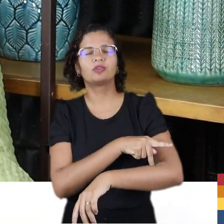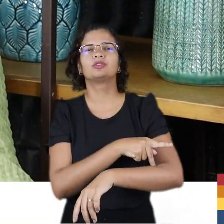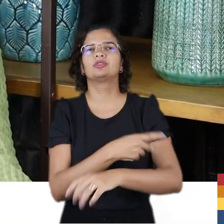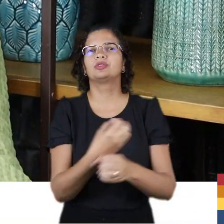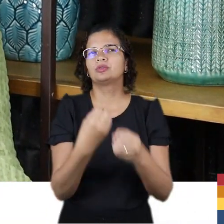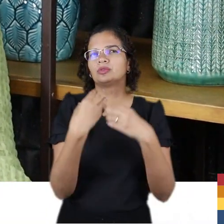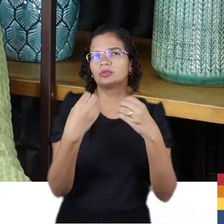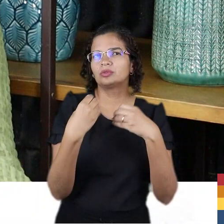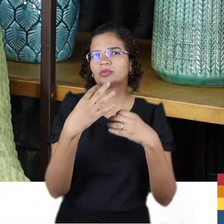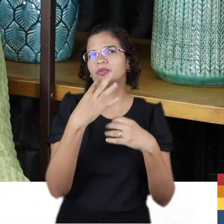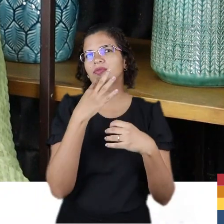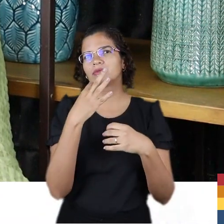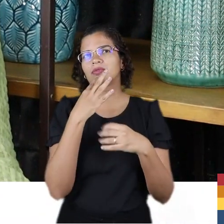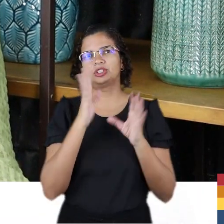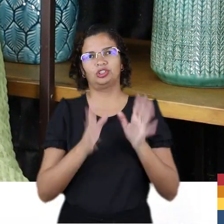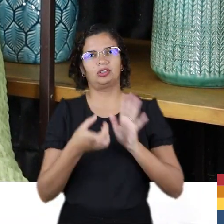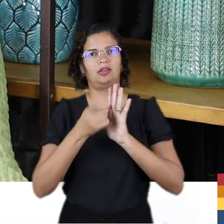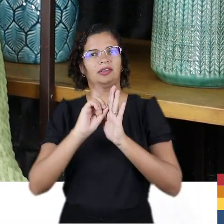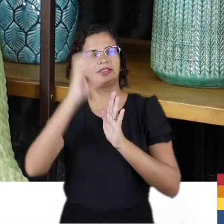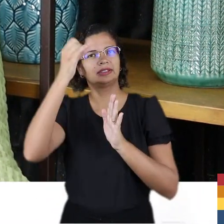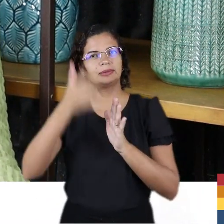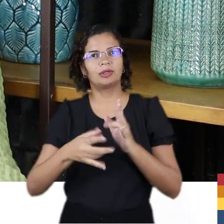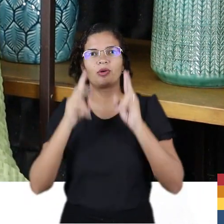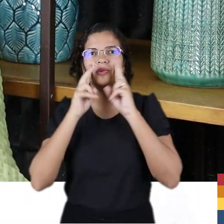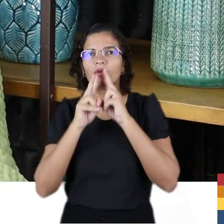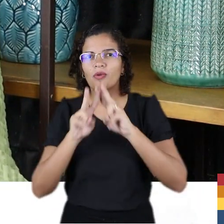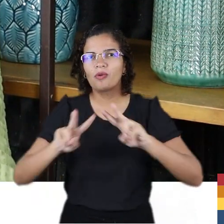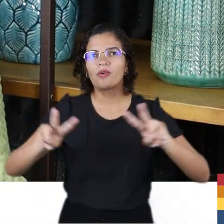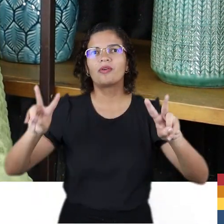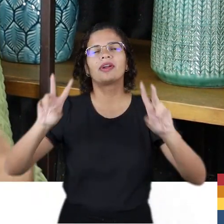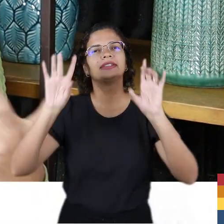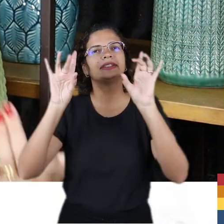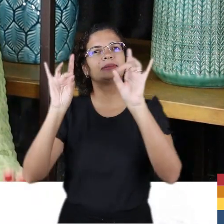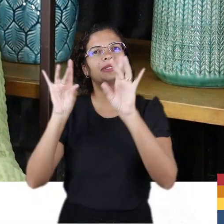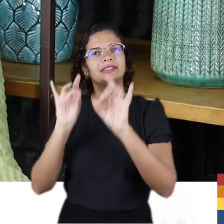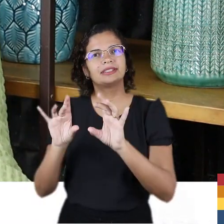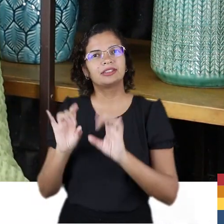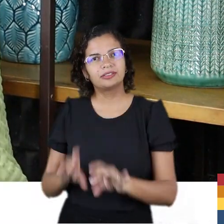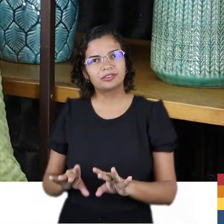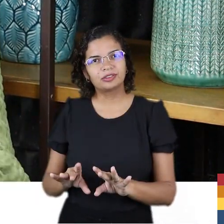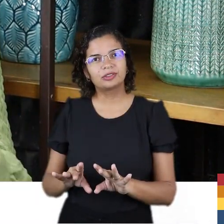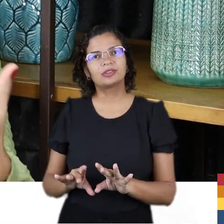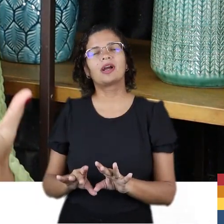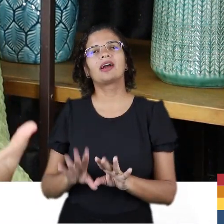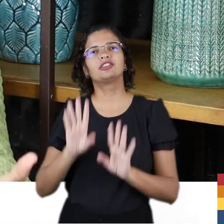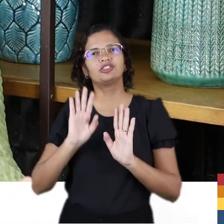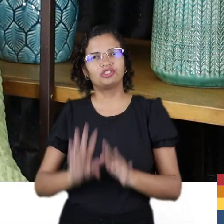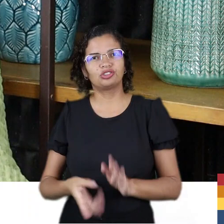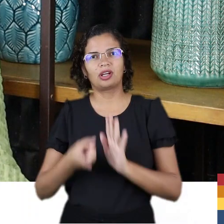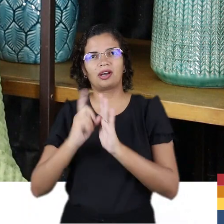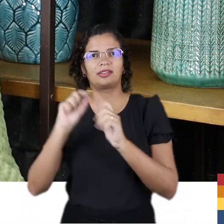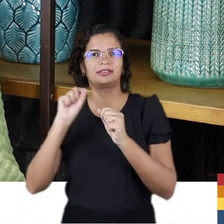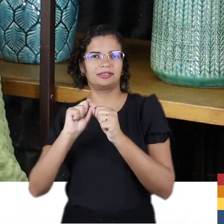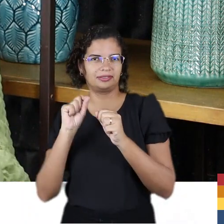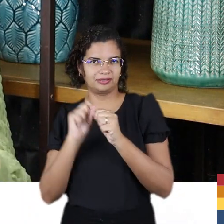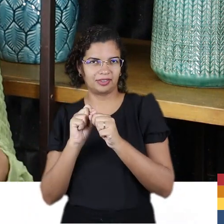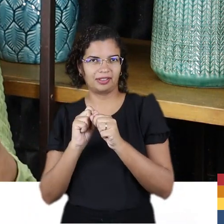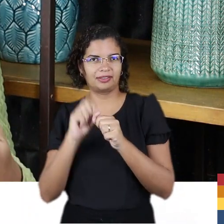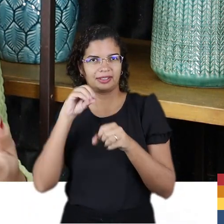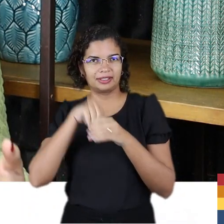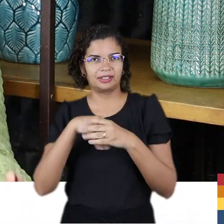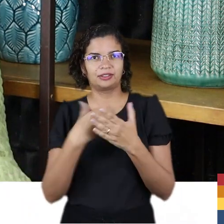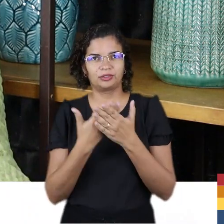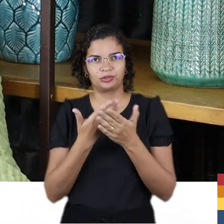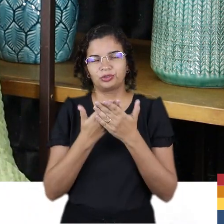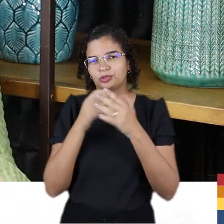e disponibilizando as orientações para os itinerários formativos também, né, ele traz outras pautas, ele fala um pouquinho sobre as metodologias